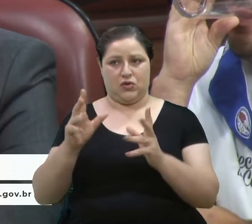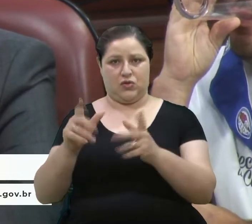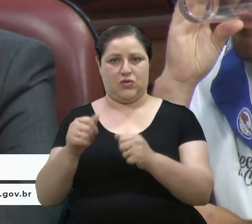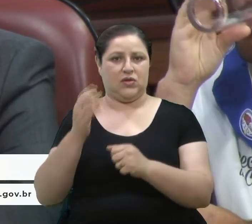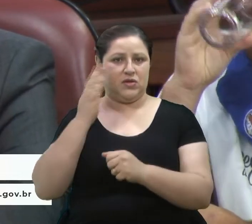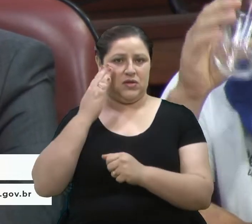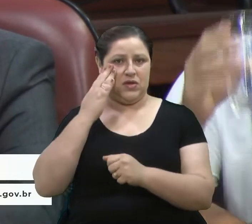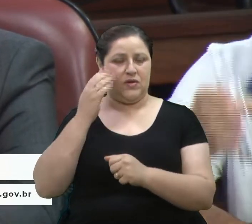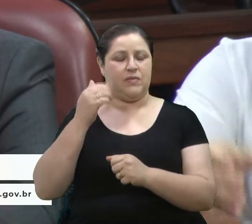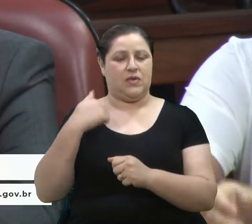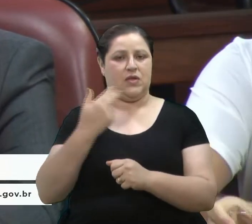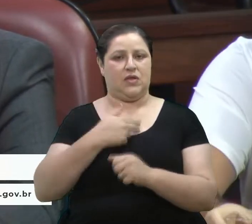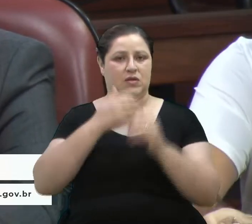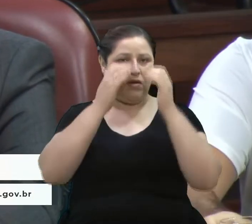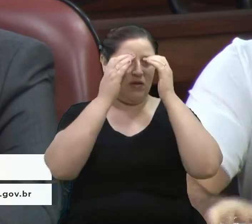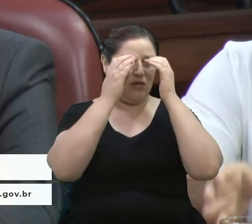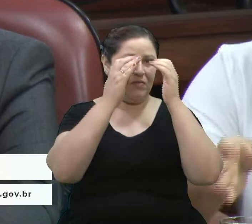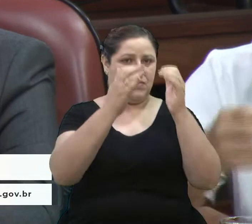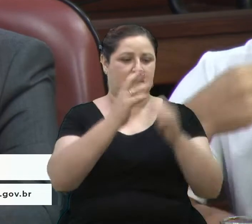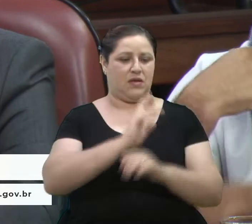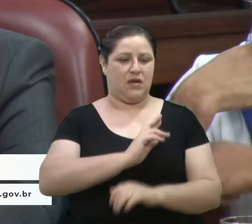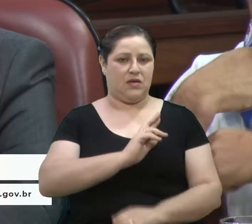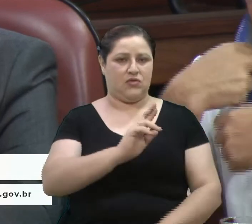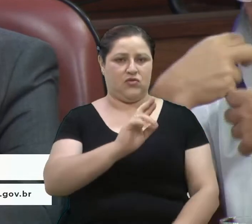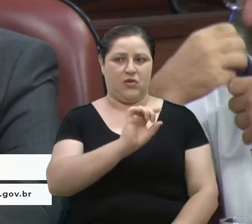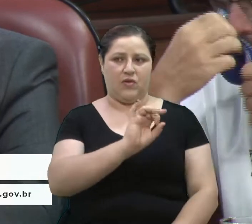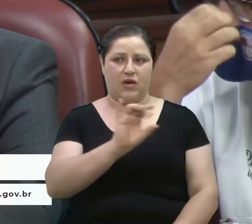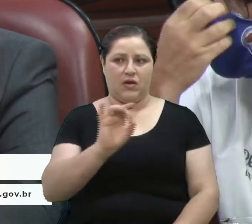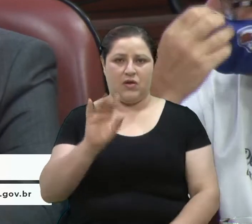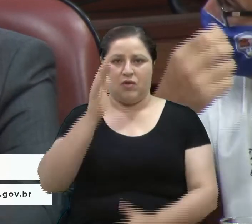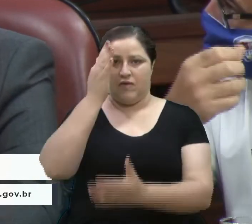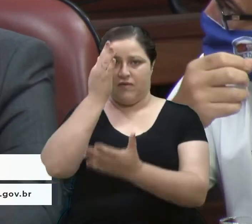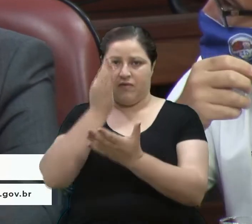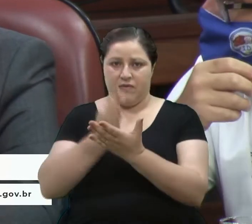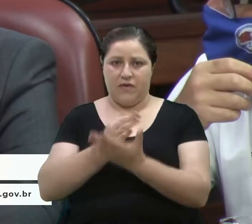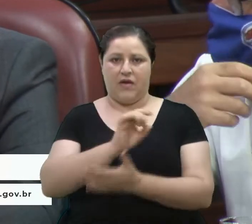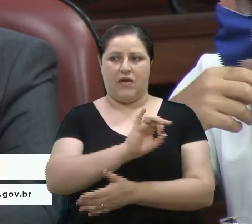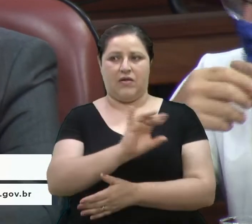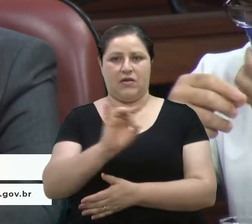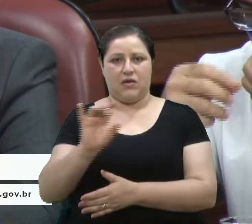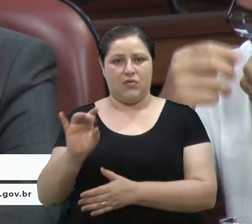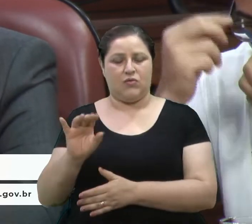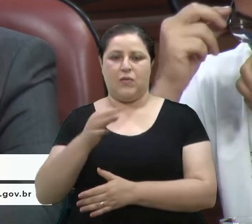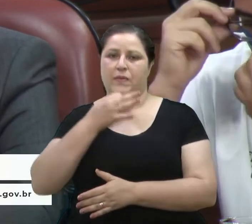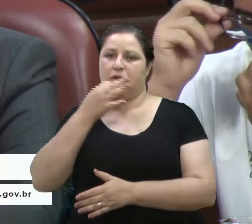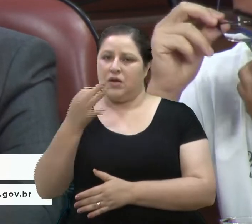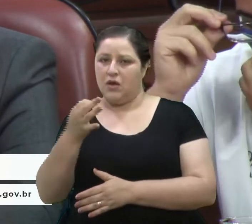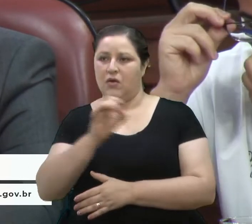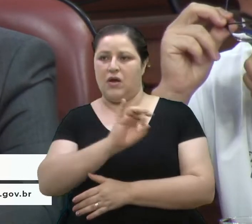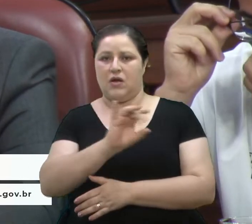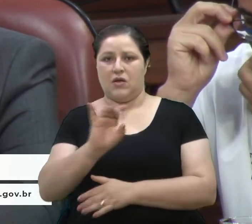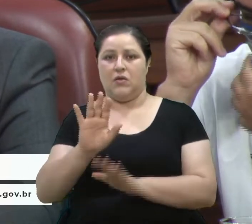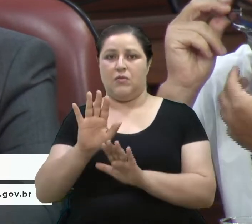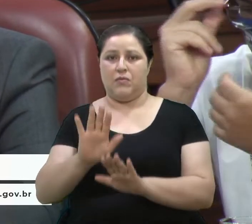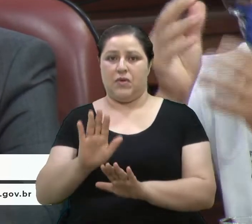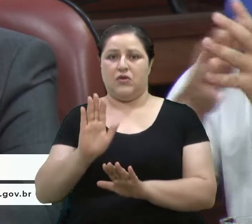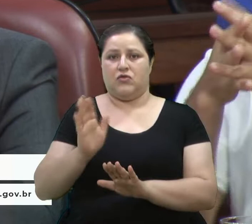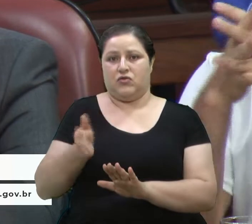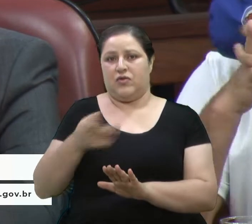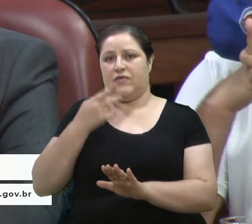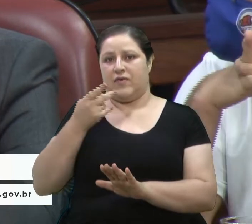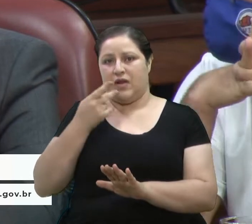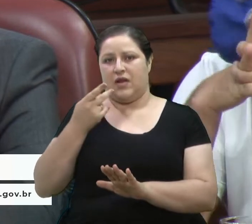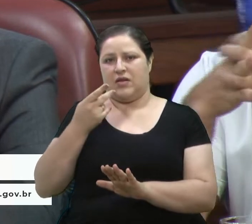gente respeita a religiosidade de cada um, a fé de cada um, a posição de cada um, mas é como eu já falei em